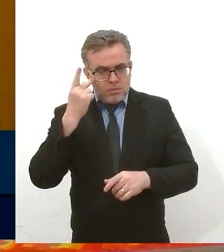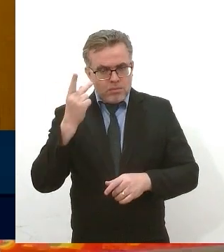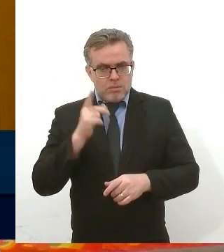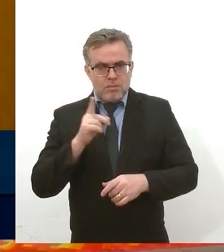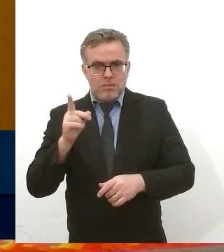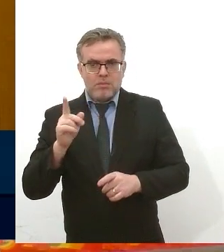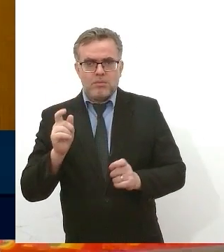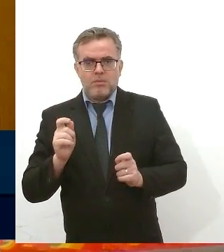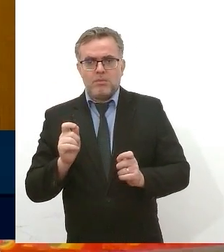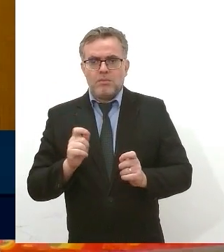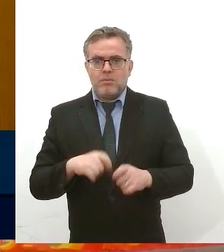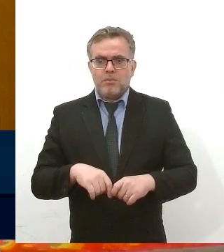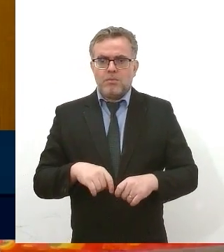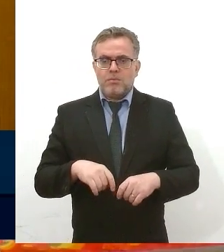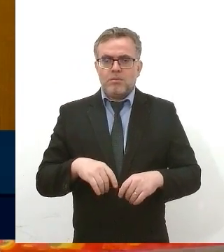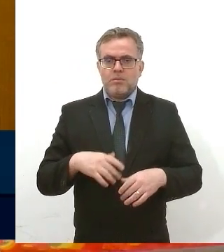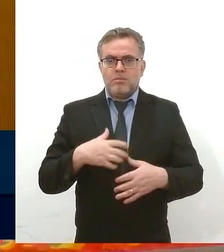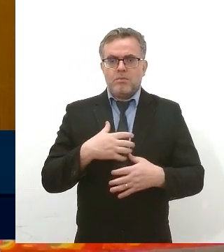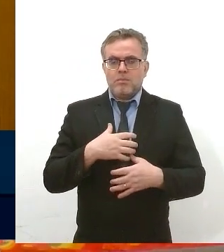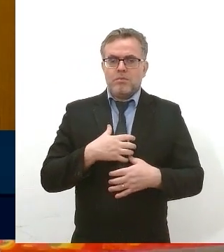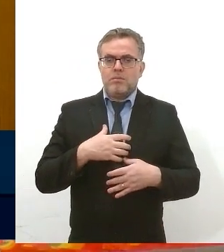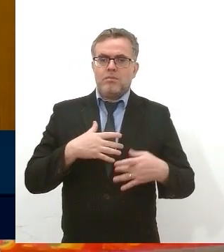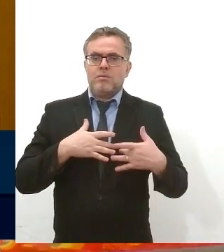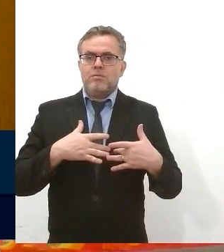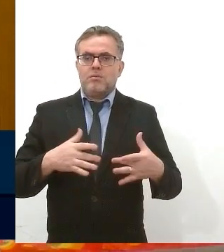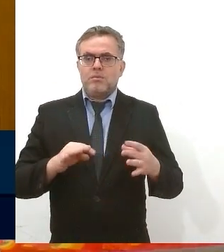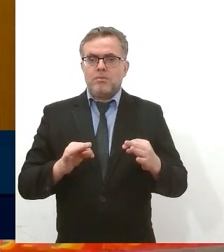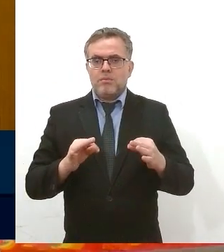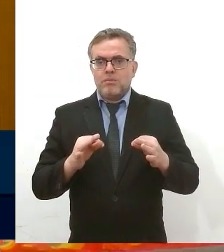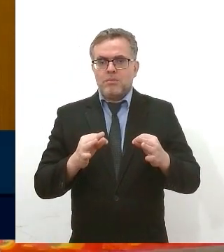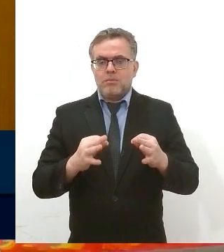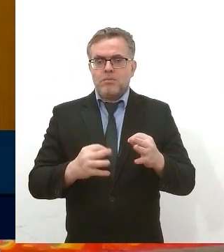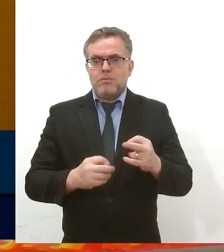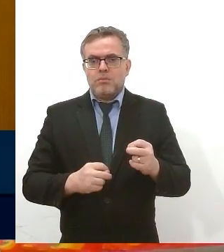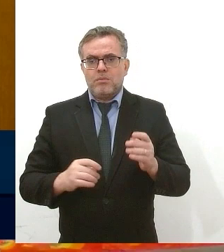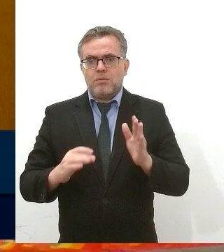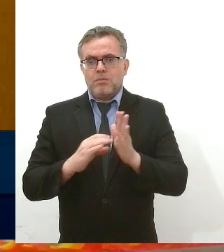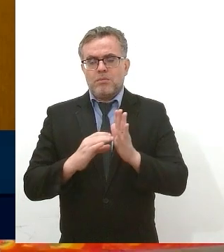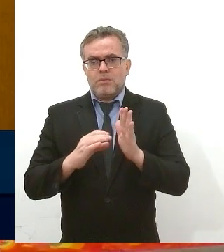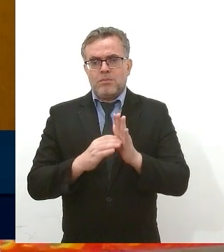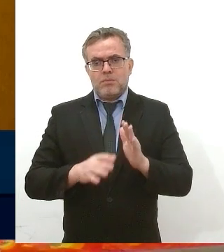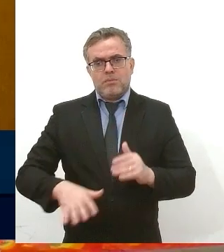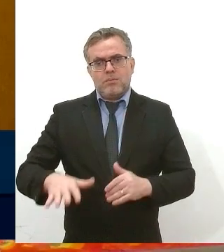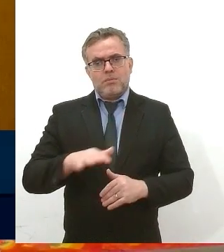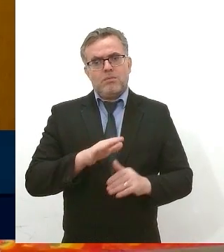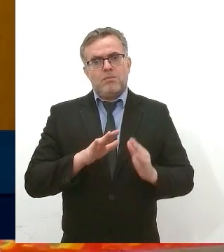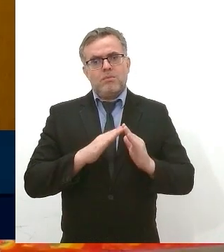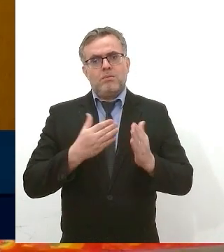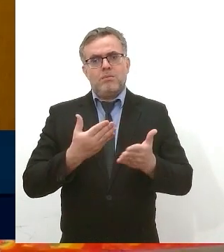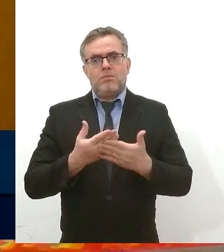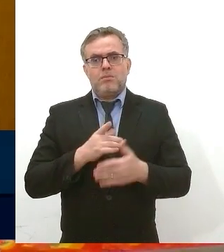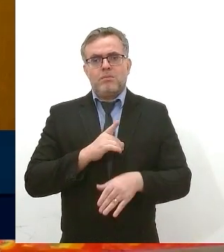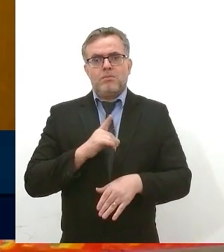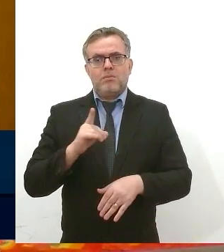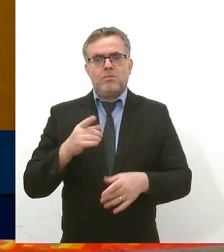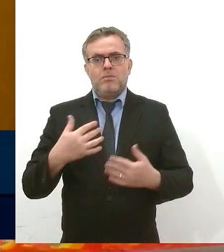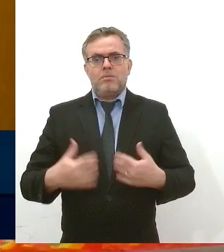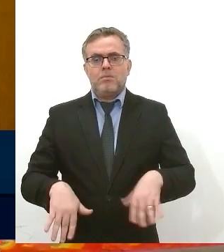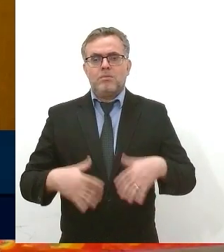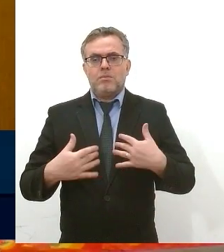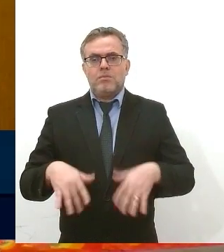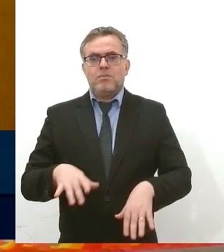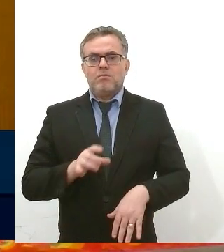minha solidariedade a toda a comunidade escolar que está indignada, né, com o ocorrido